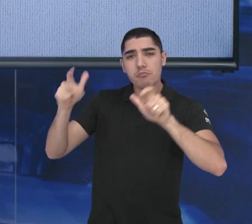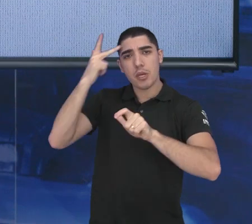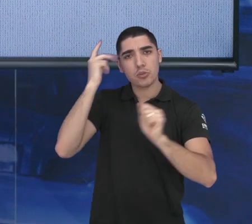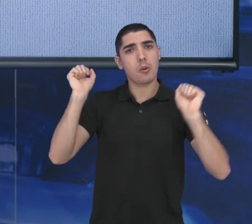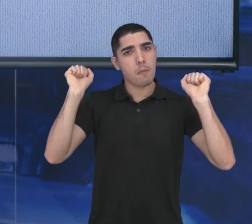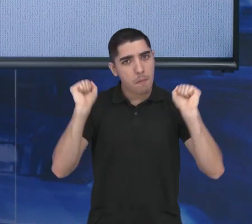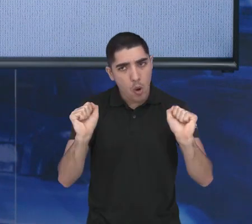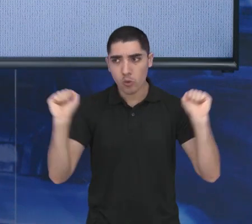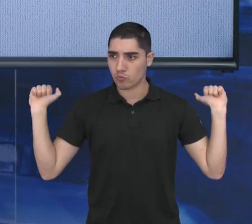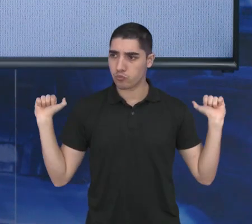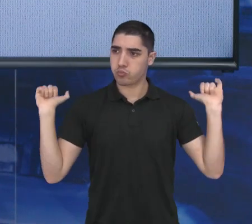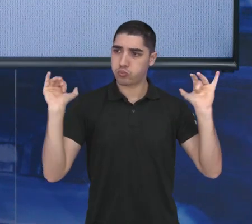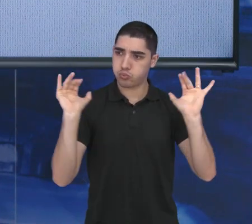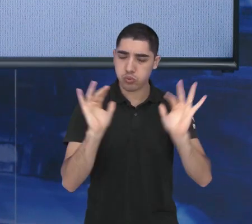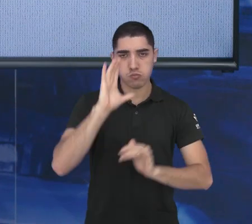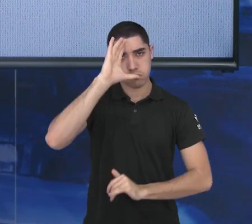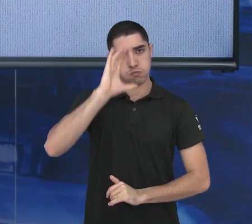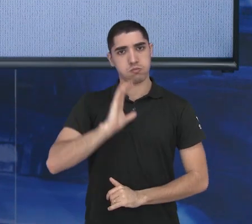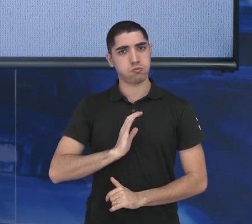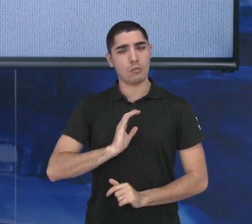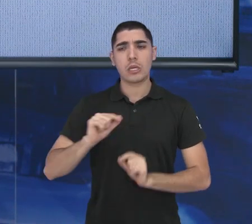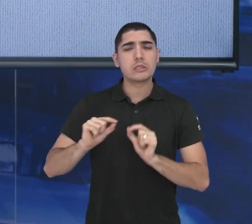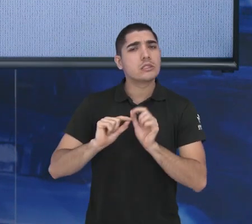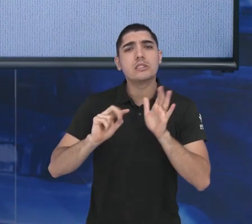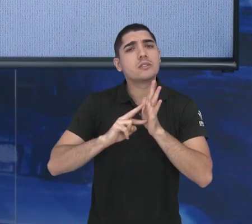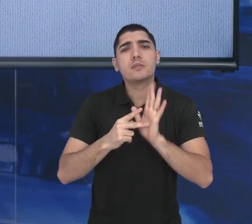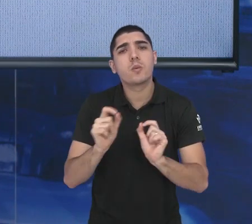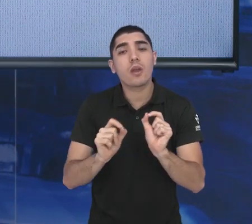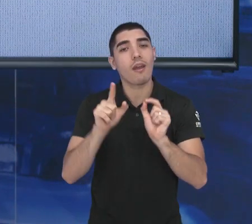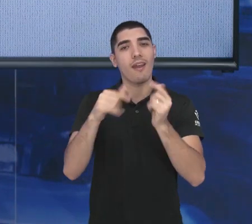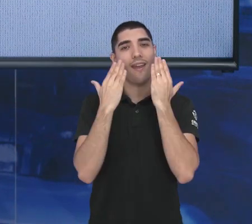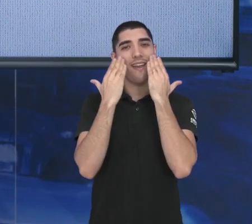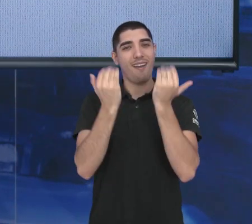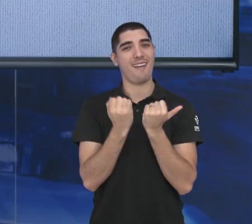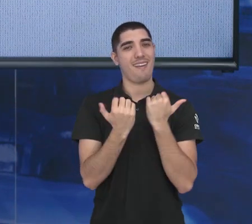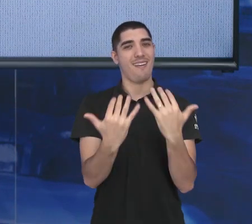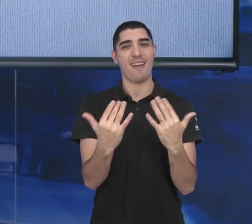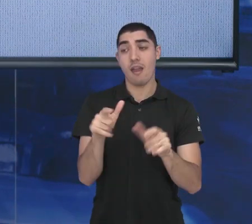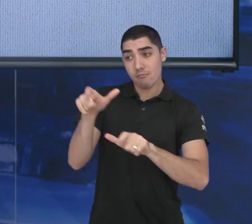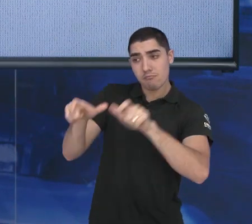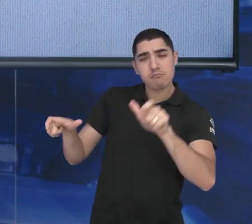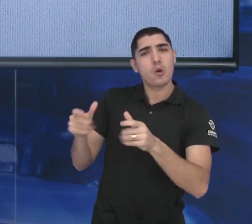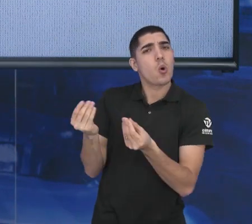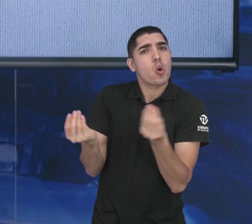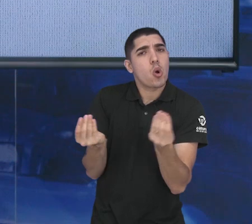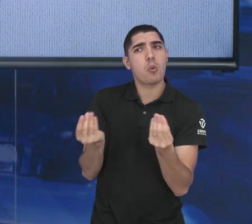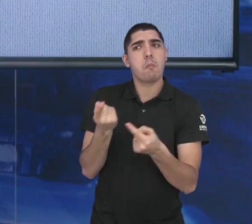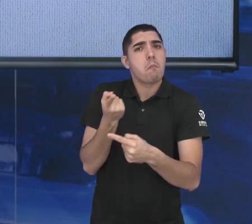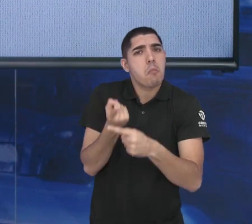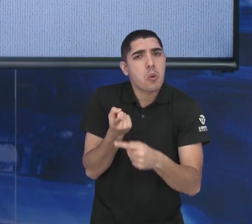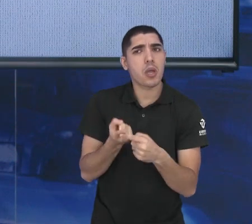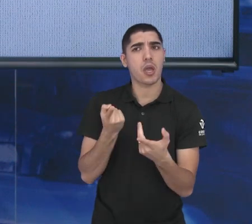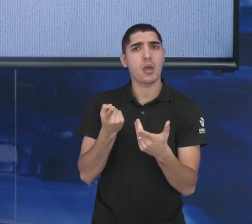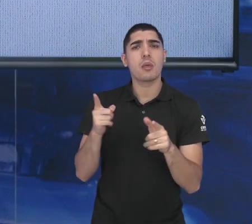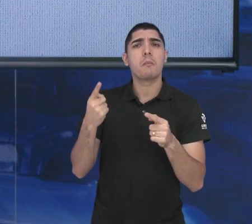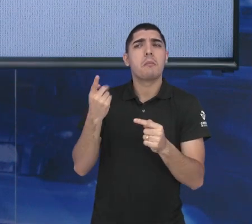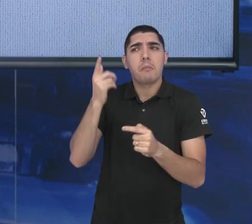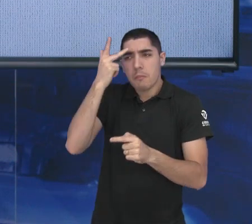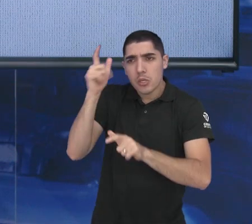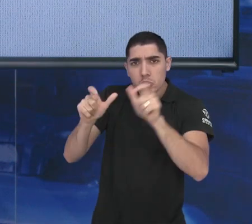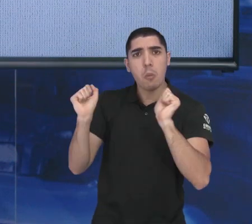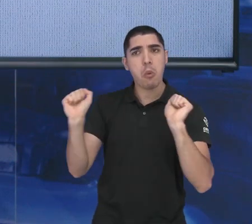o exercício da cidadania é a audiência pública. Você vai saber como, por quê e em quais